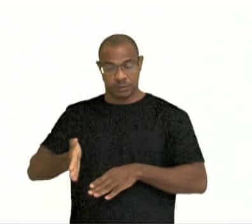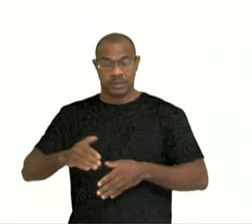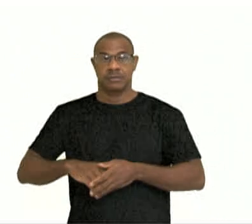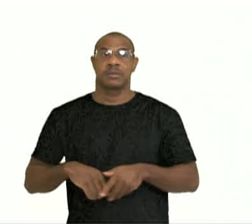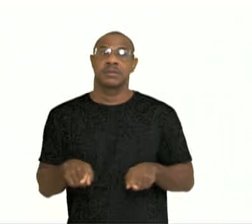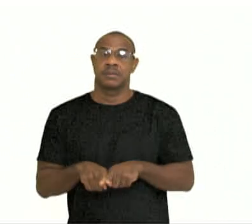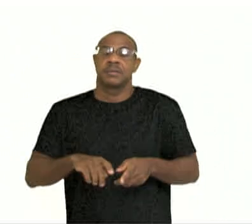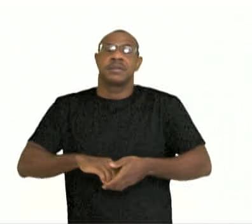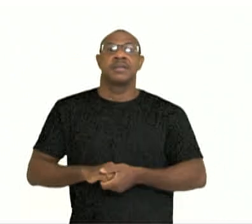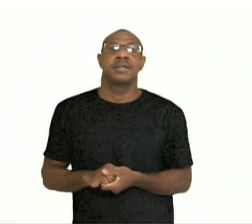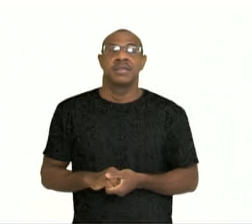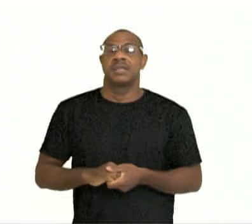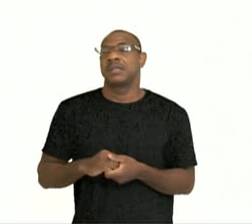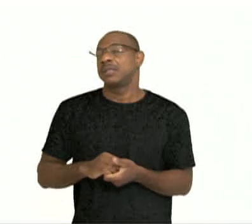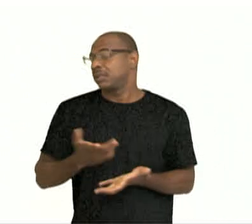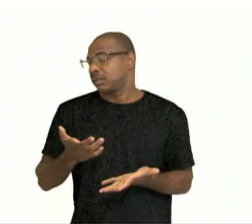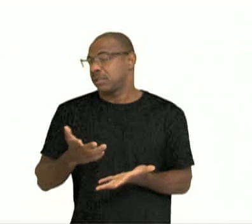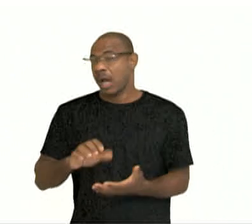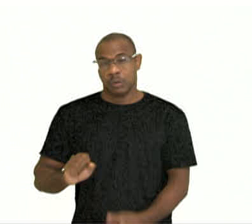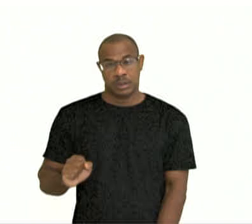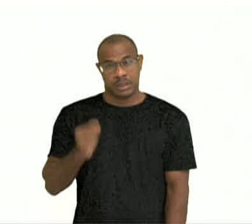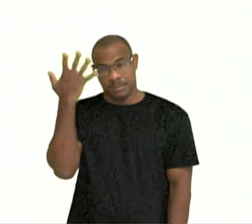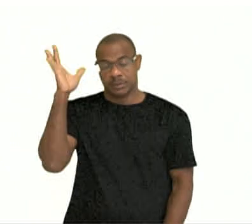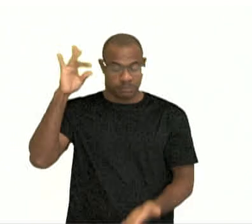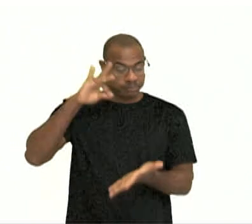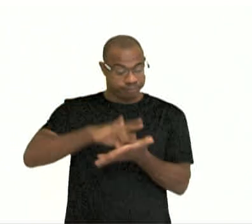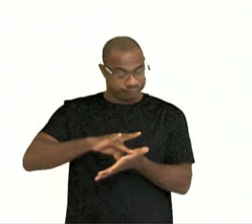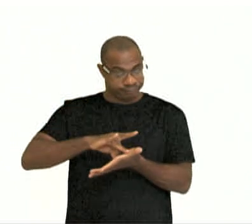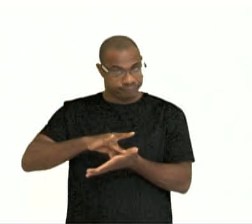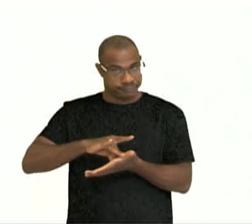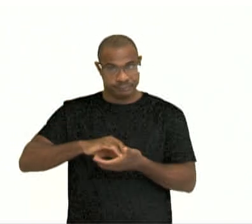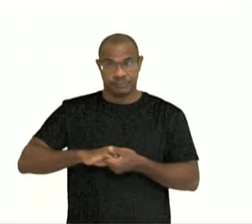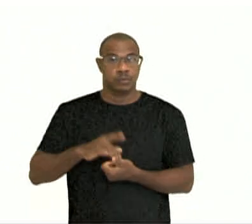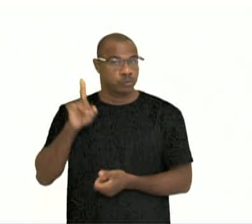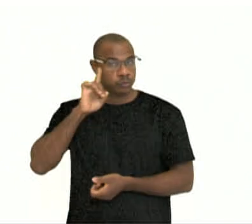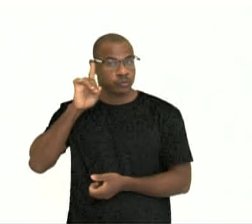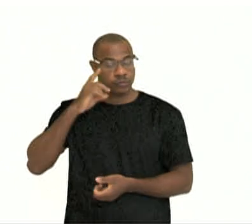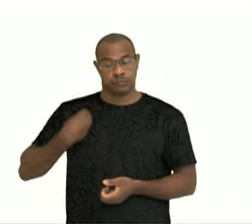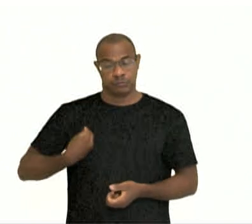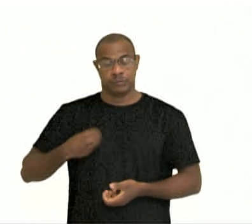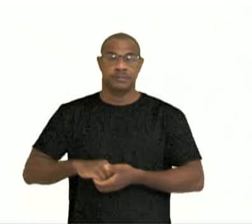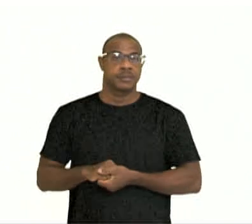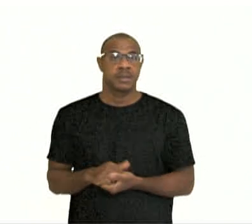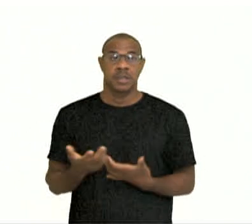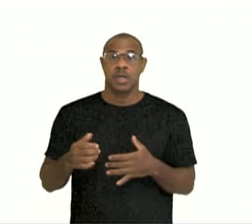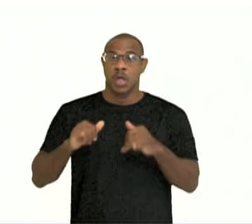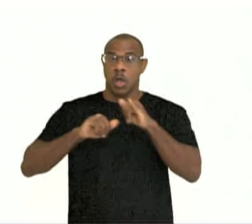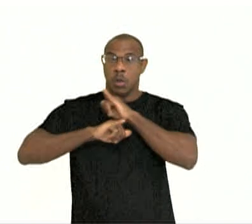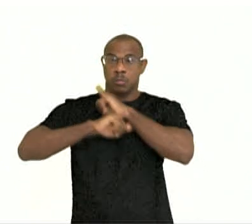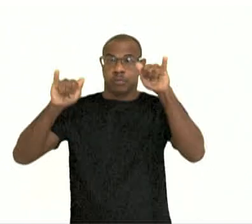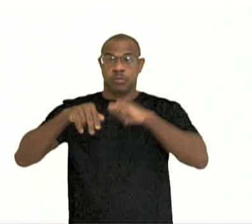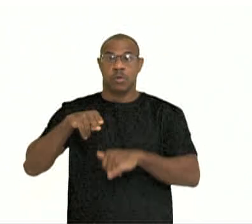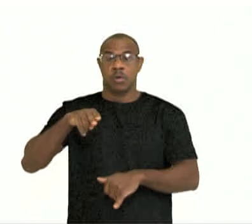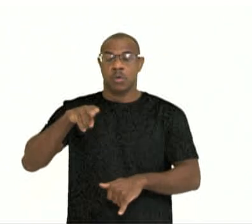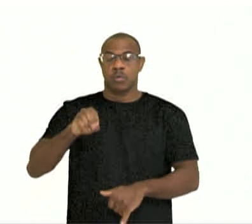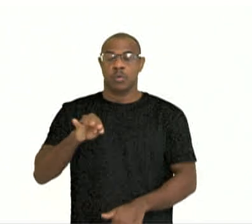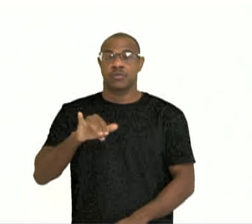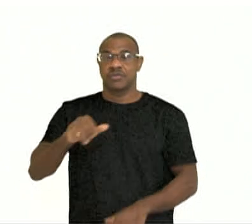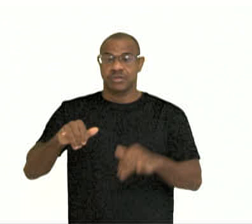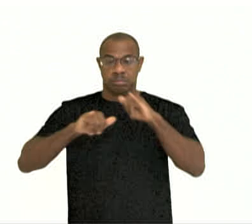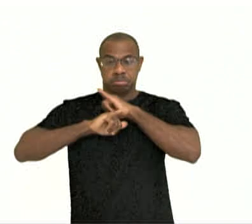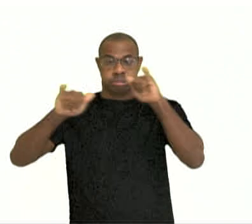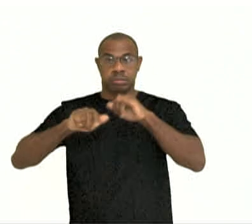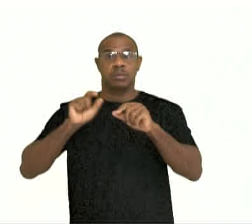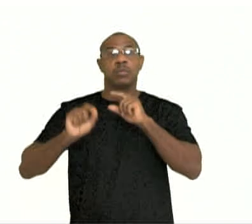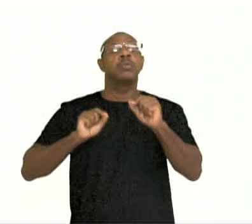atuais e cotidianos. Notícia, ela é boa na hora, ela tem o tempo dela, né? Então tem que perceber isso na hora de analisar isso,